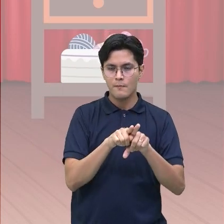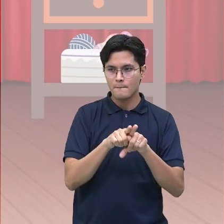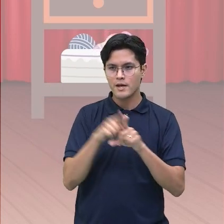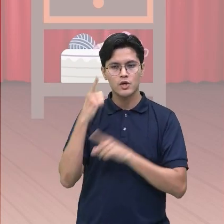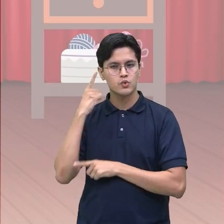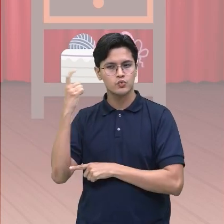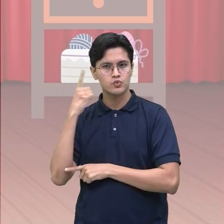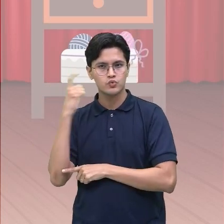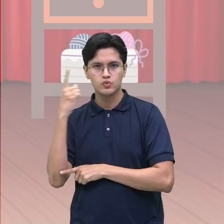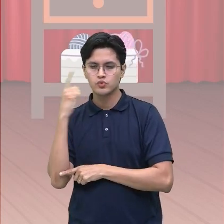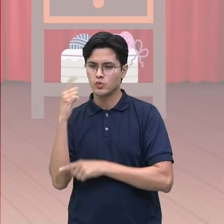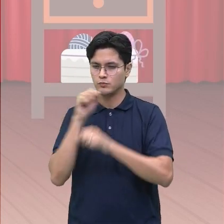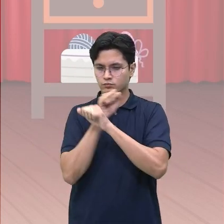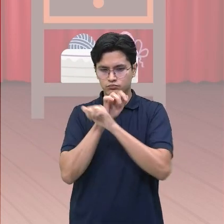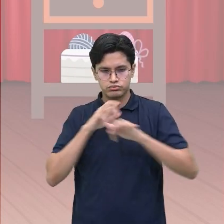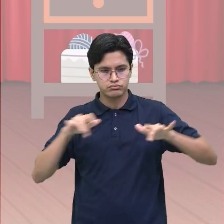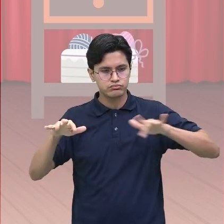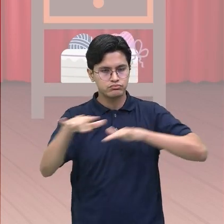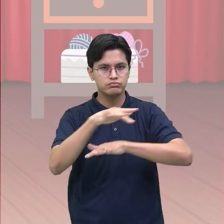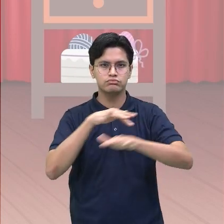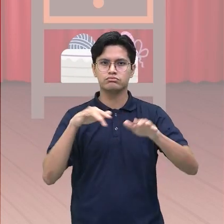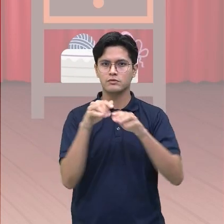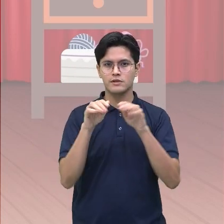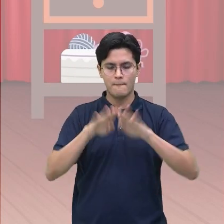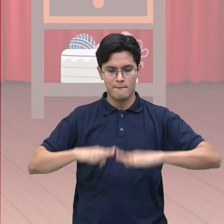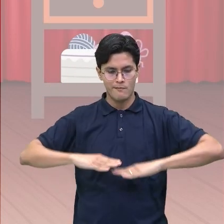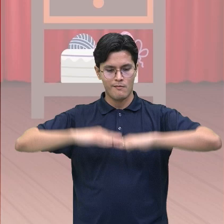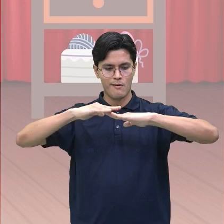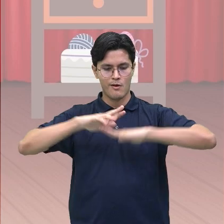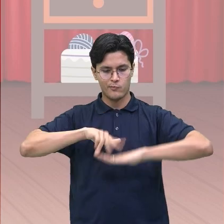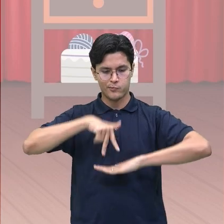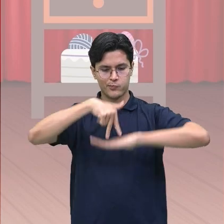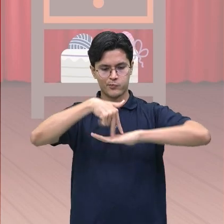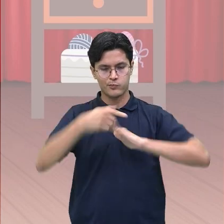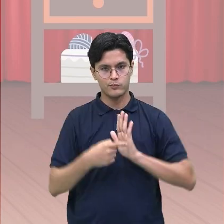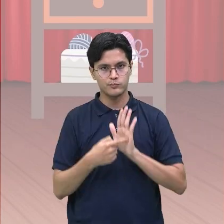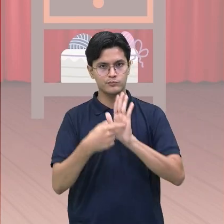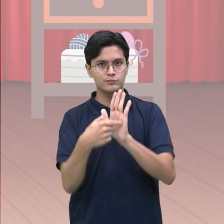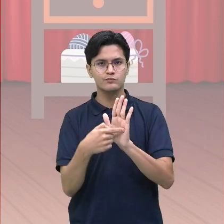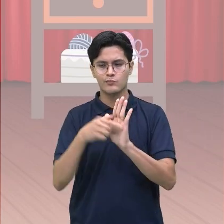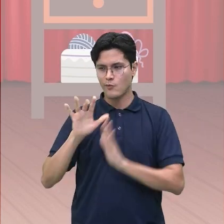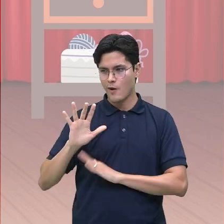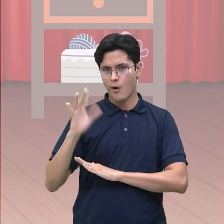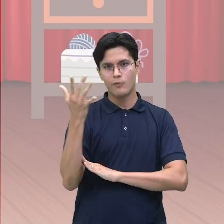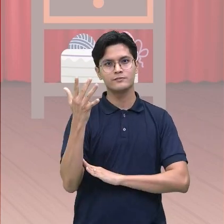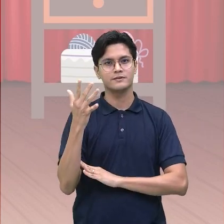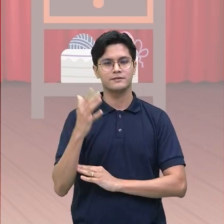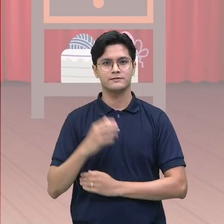silêncio, o palco respira e o espetáculo acontece.